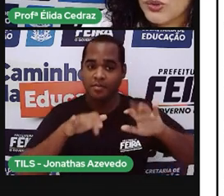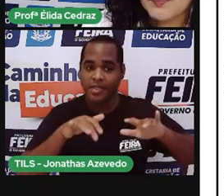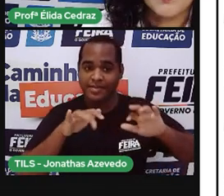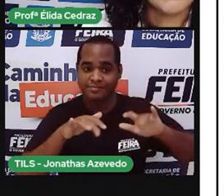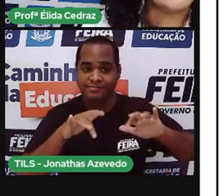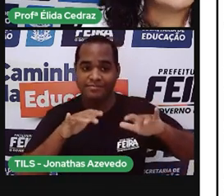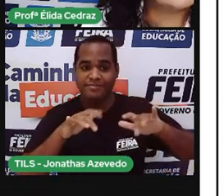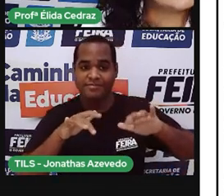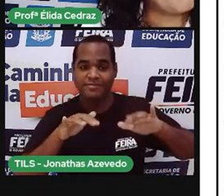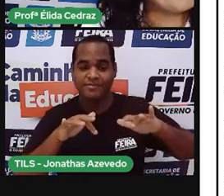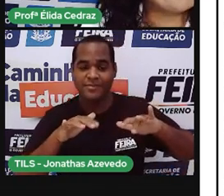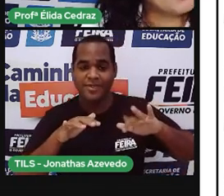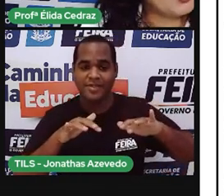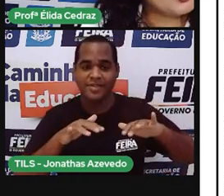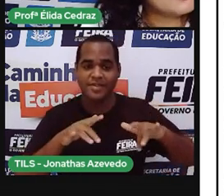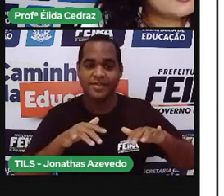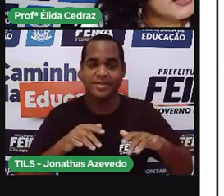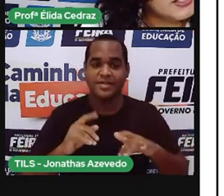pianinho,